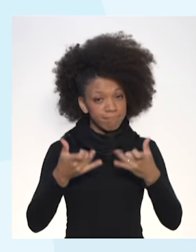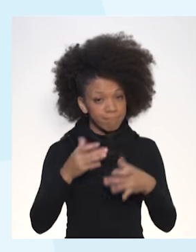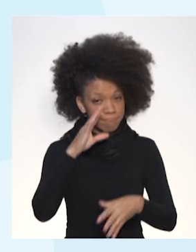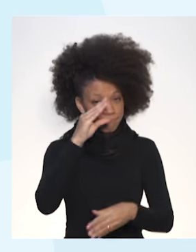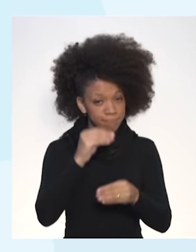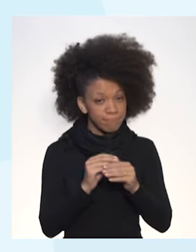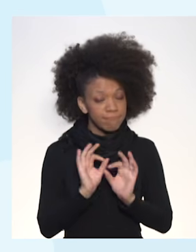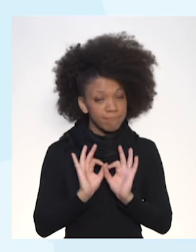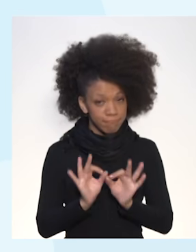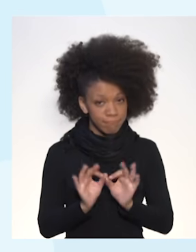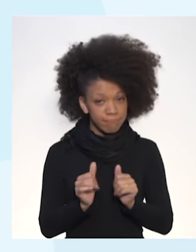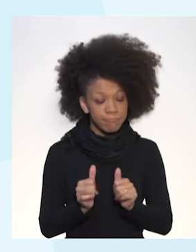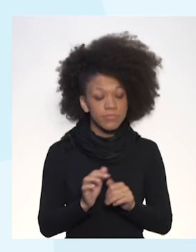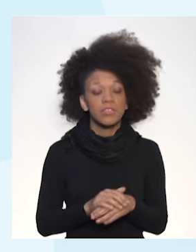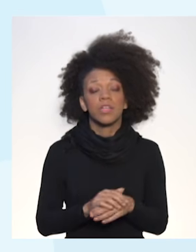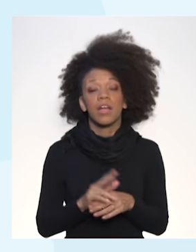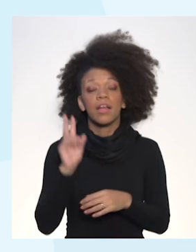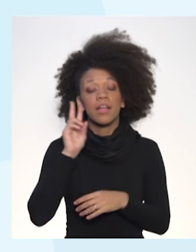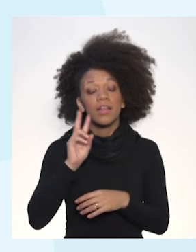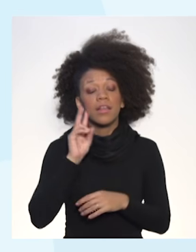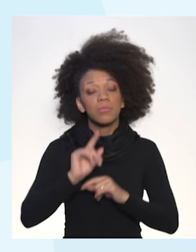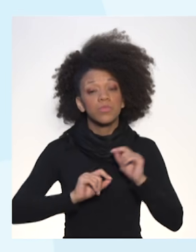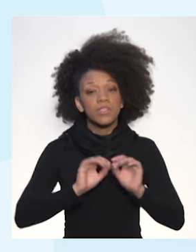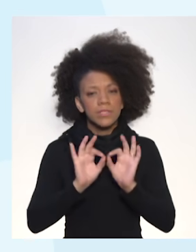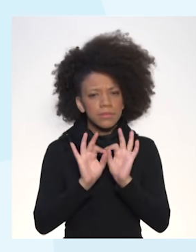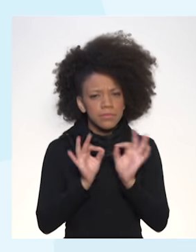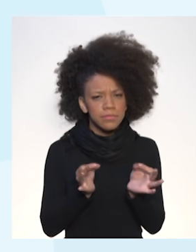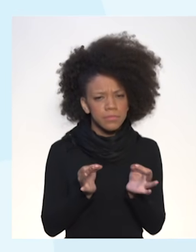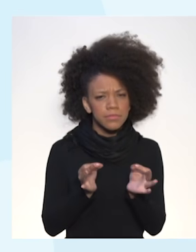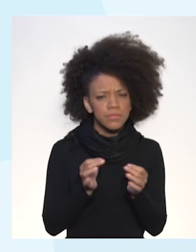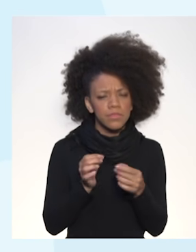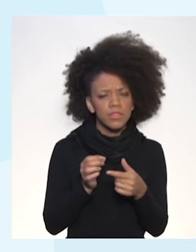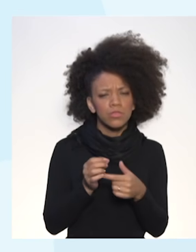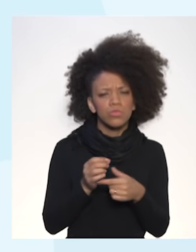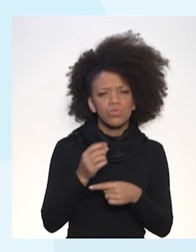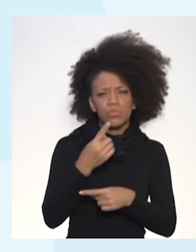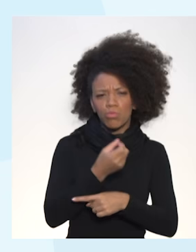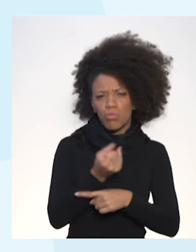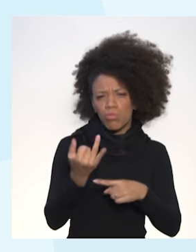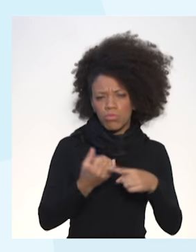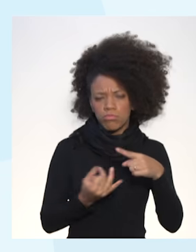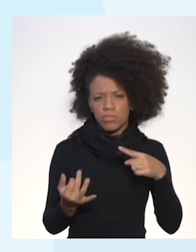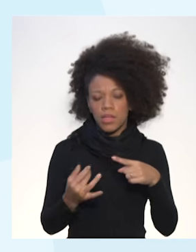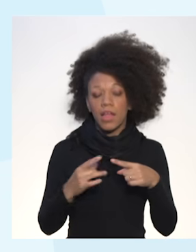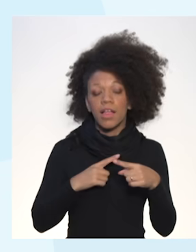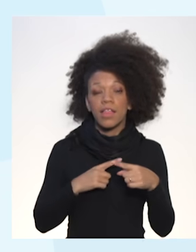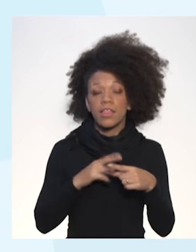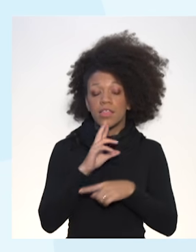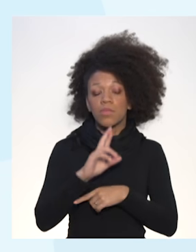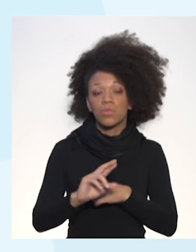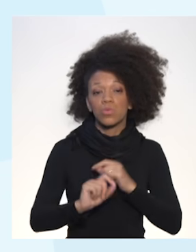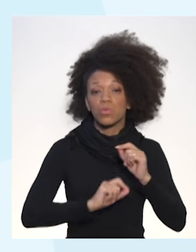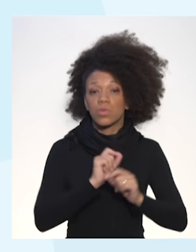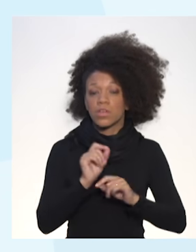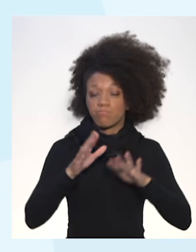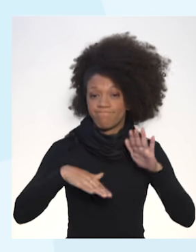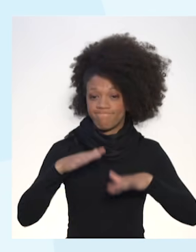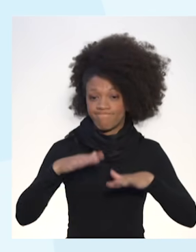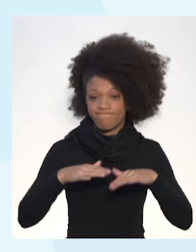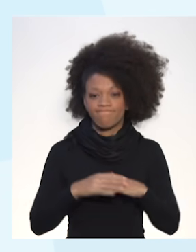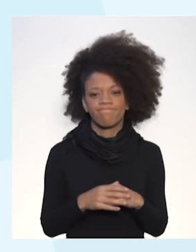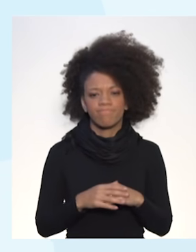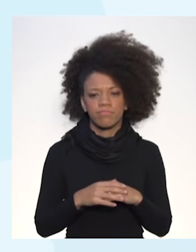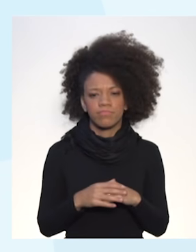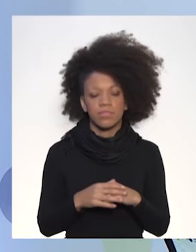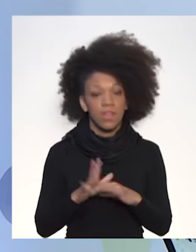só, lembrando que todas as vezes que nós simplificamos uma fração, nós temos como resultado uma fração equivalente, viu, Osmar? Opa.